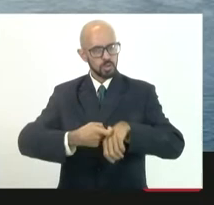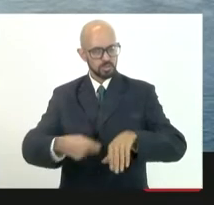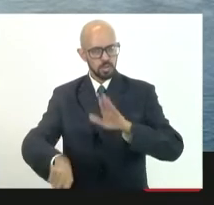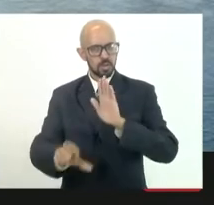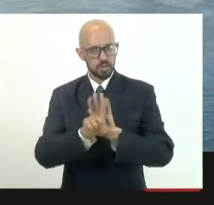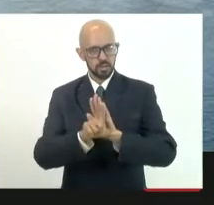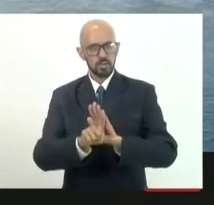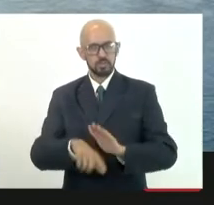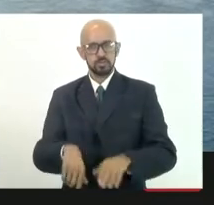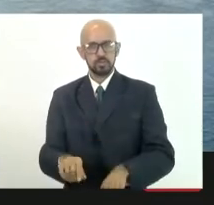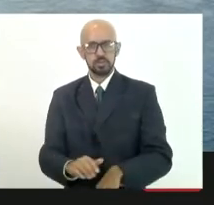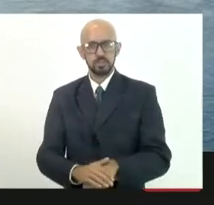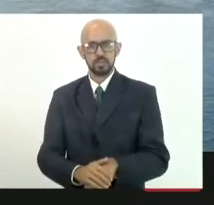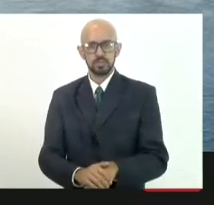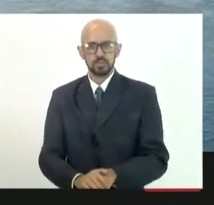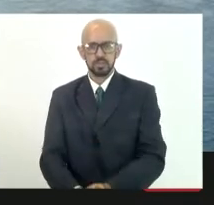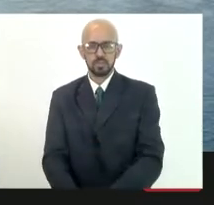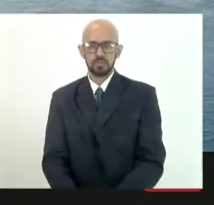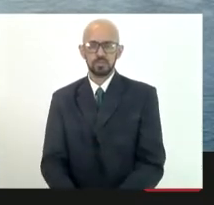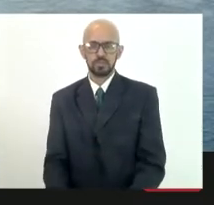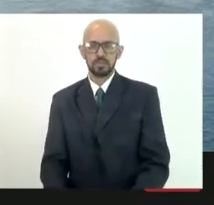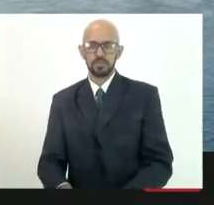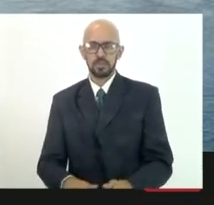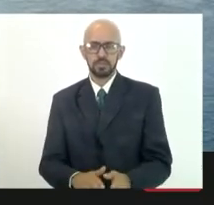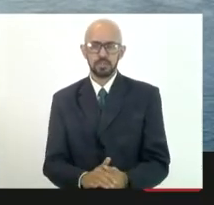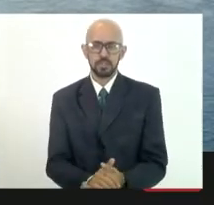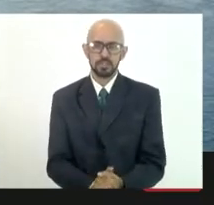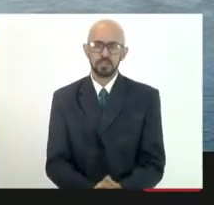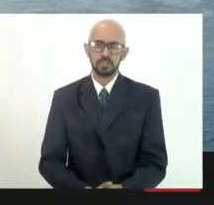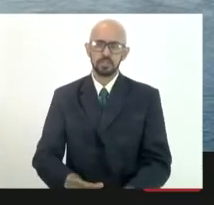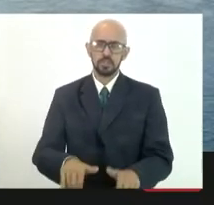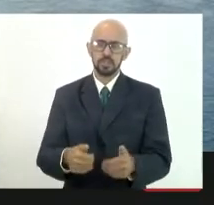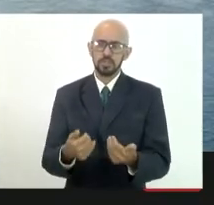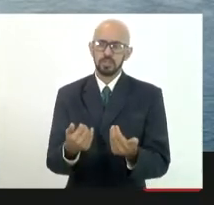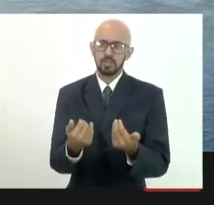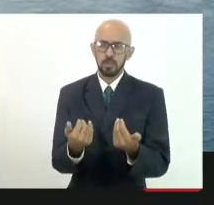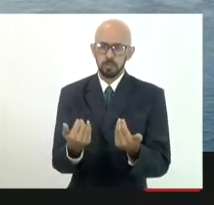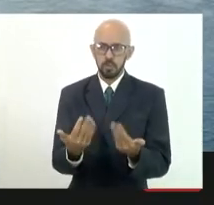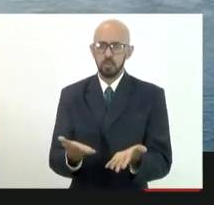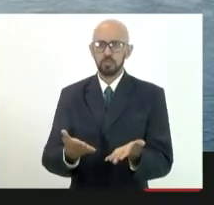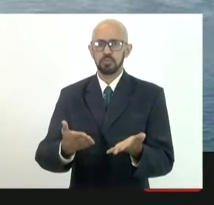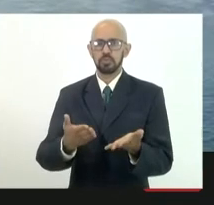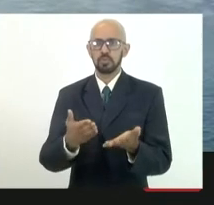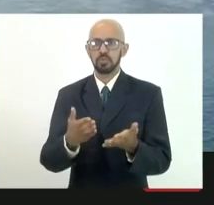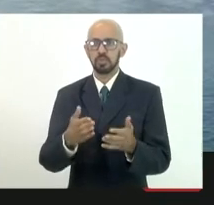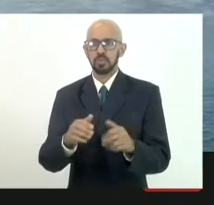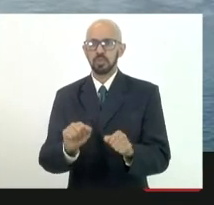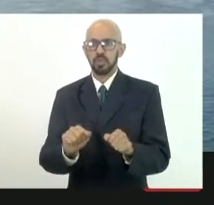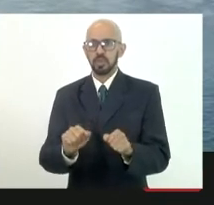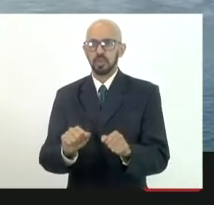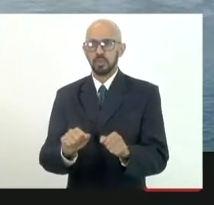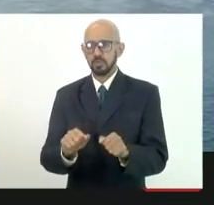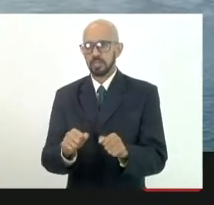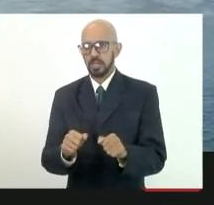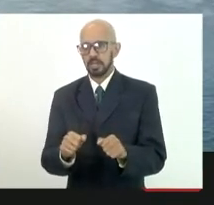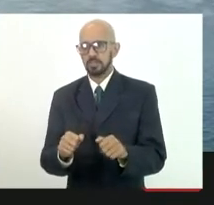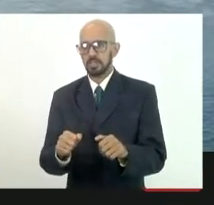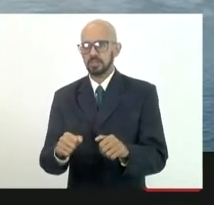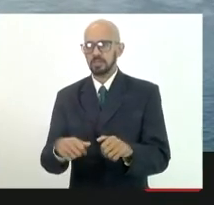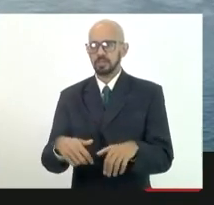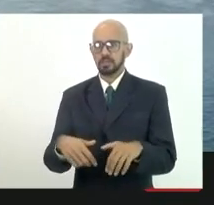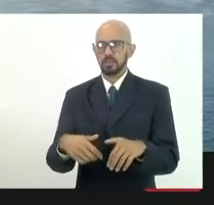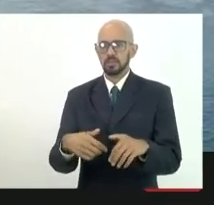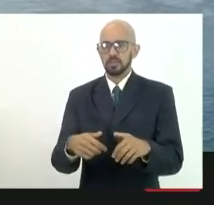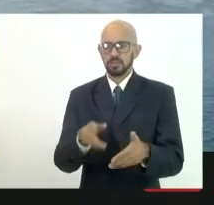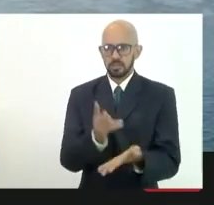trazer essa fala, deputada Marta Rocha, me colocar à disposição junto com a minha assessoria, sempre à